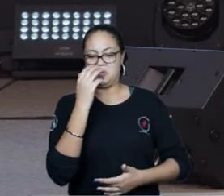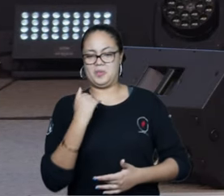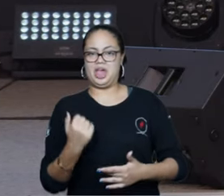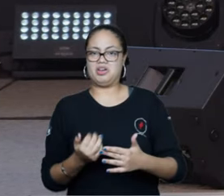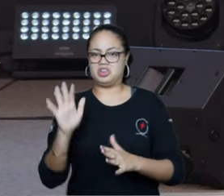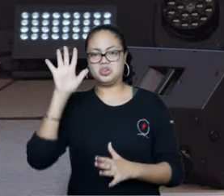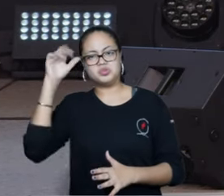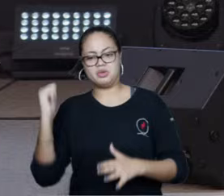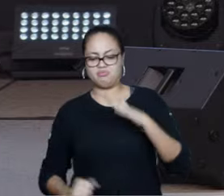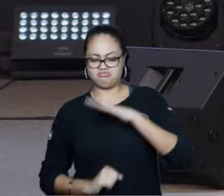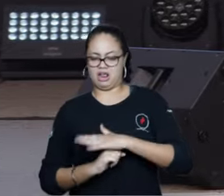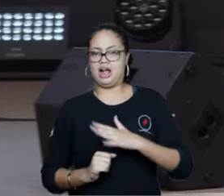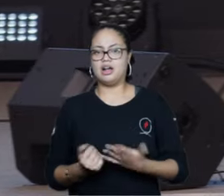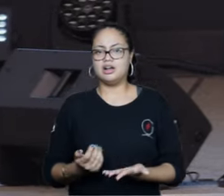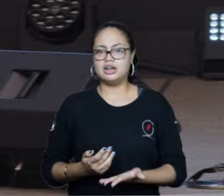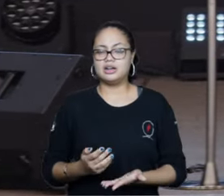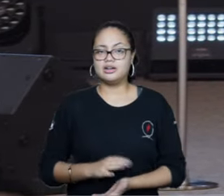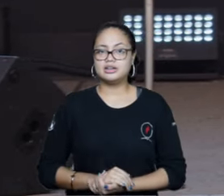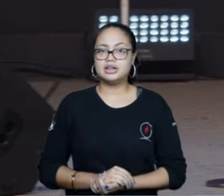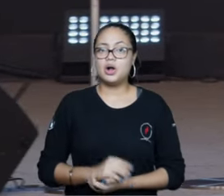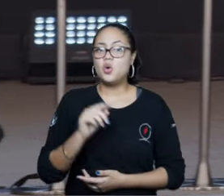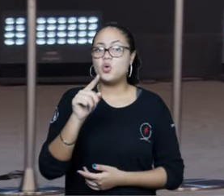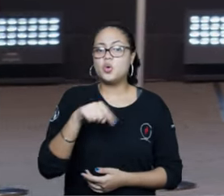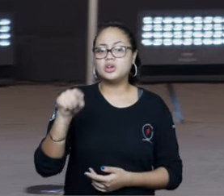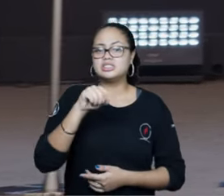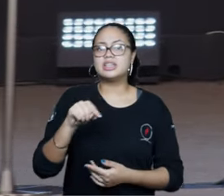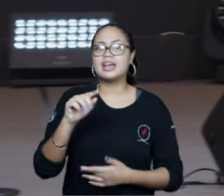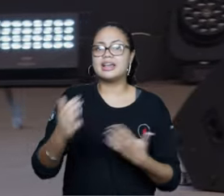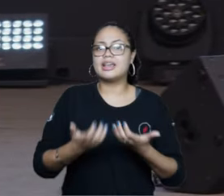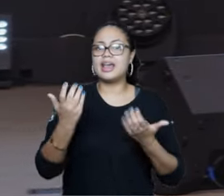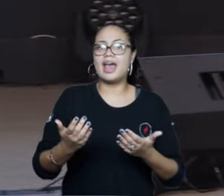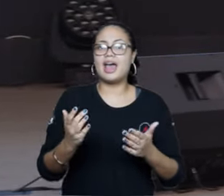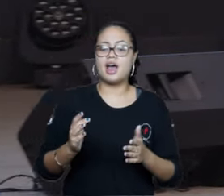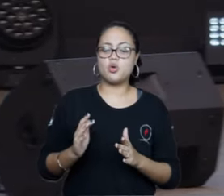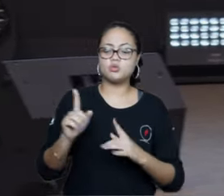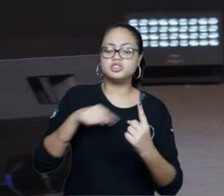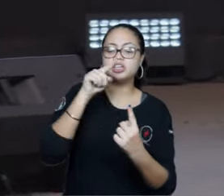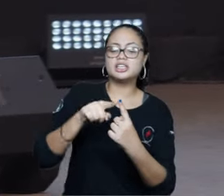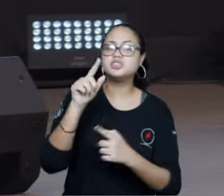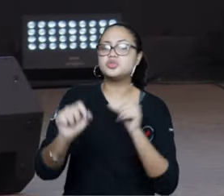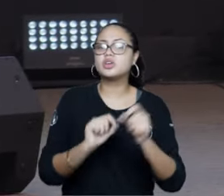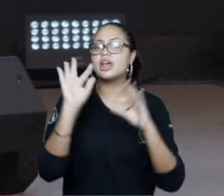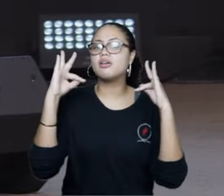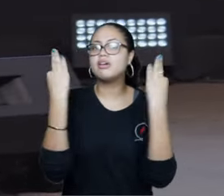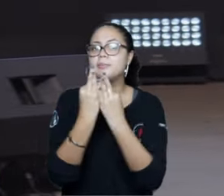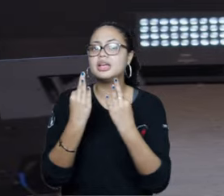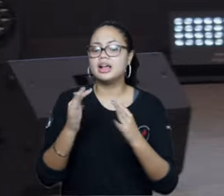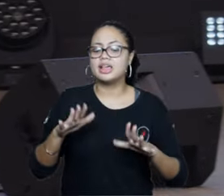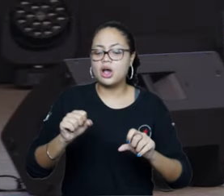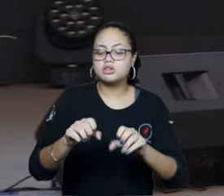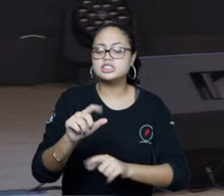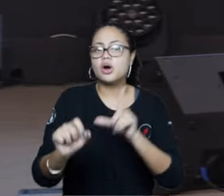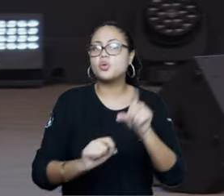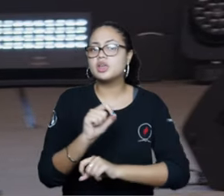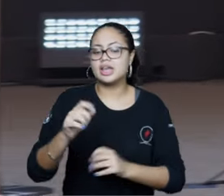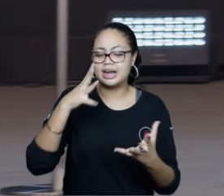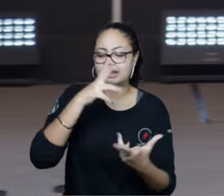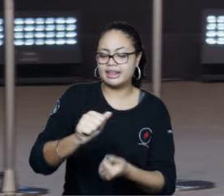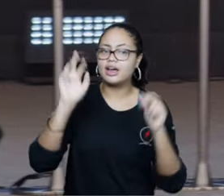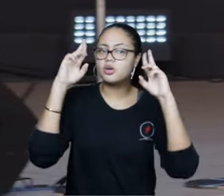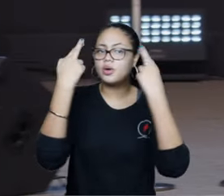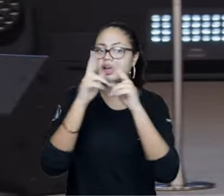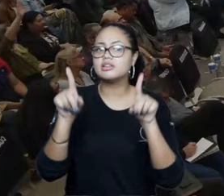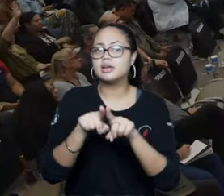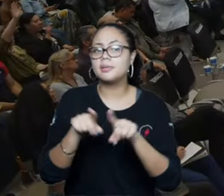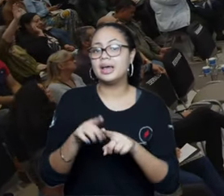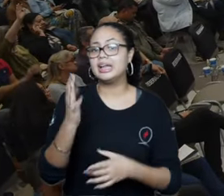onde é que você quer chegar com a tua família o que é que você quer conquistar na Terra e no reino Deus quer